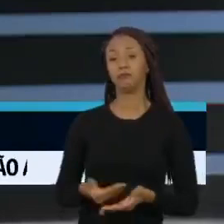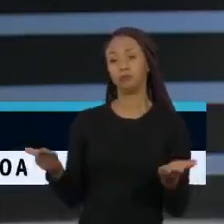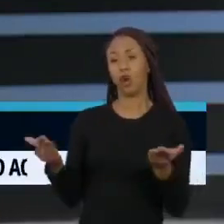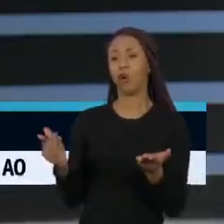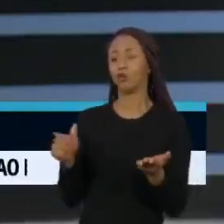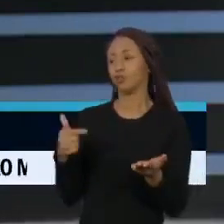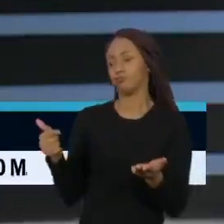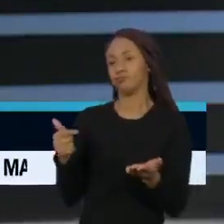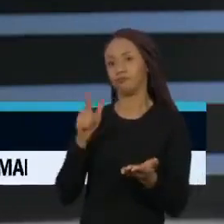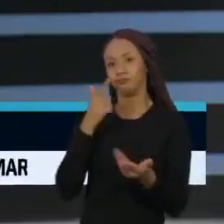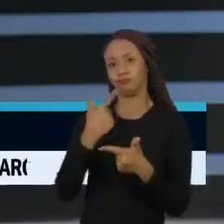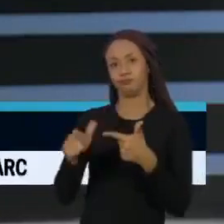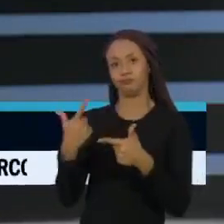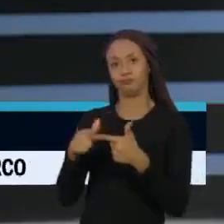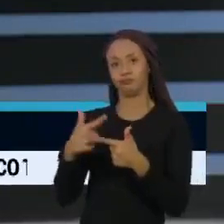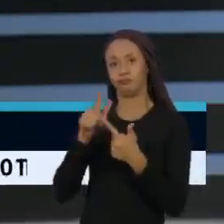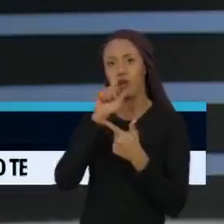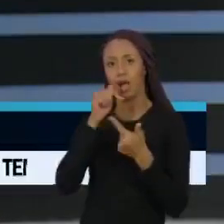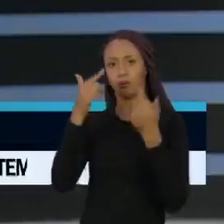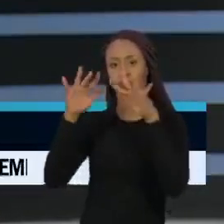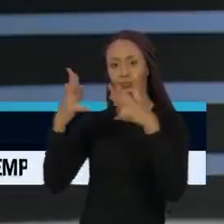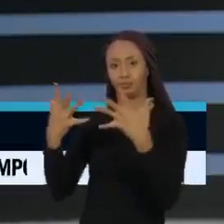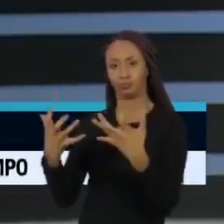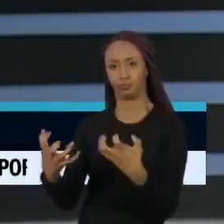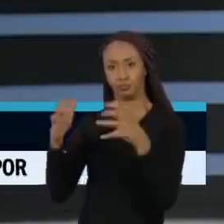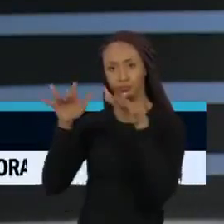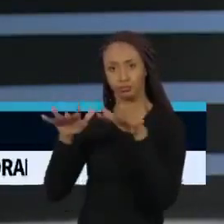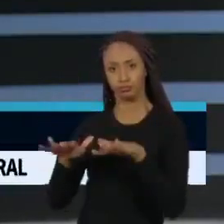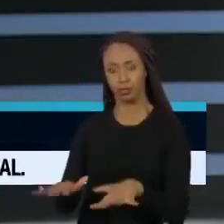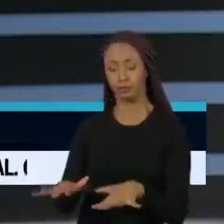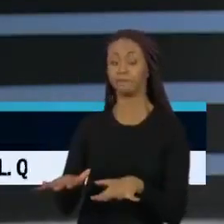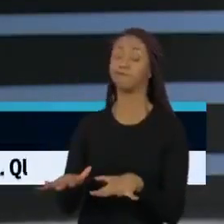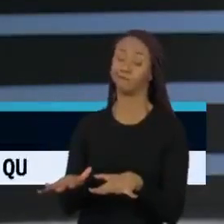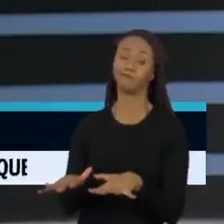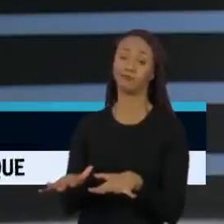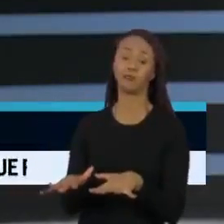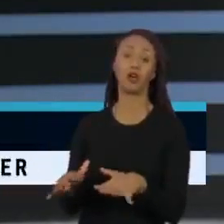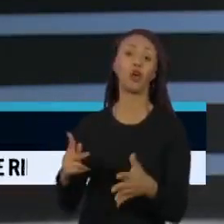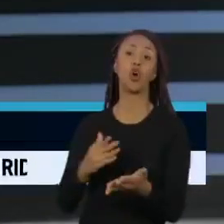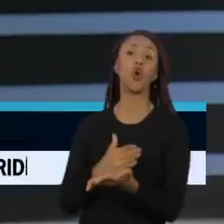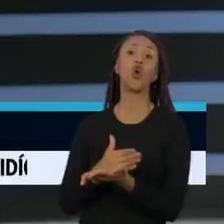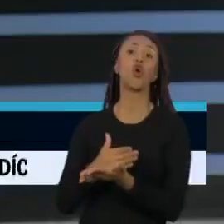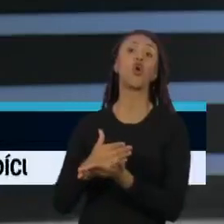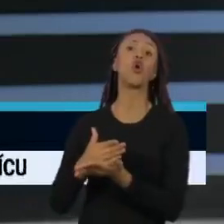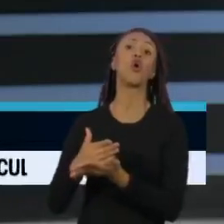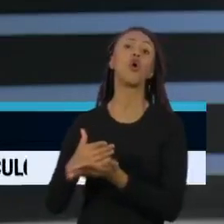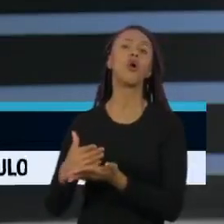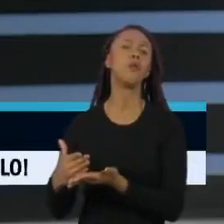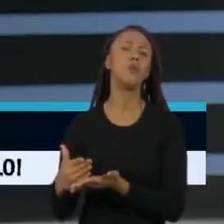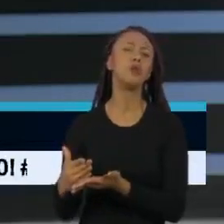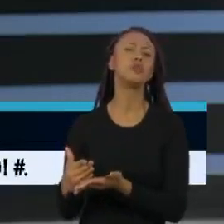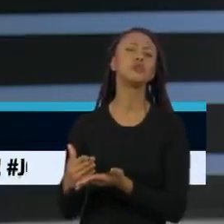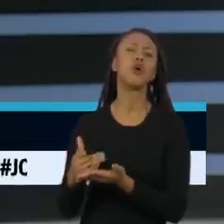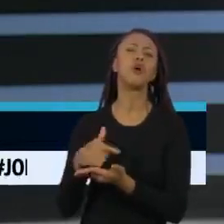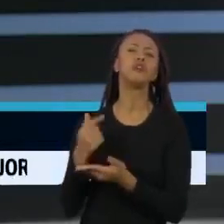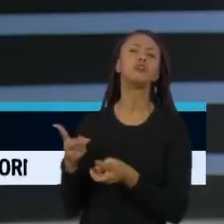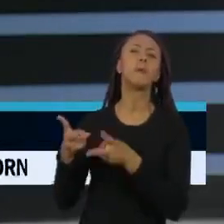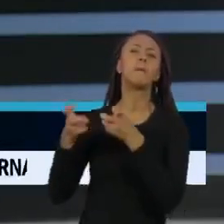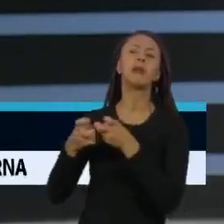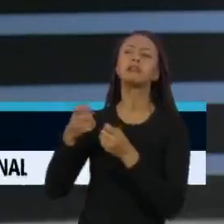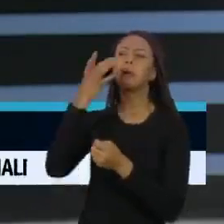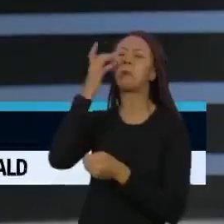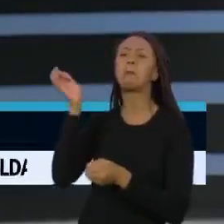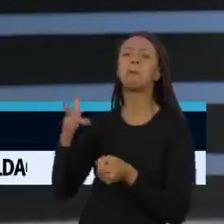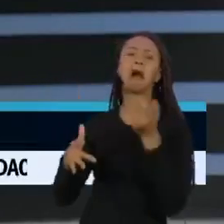essa crise hídrica ela empata e tem a ver com o que a gente tava começou a ver na vacina é um negacionista em